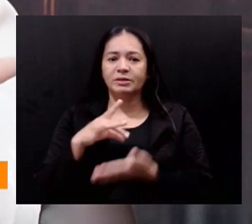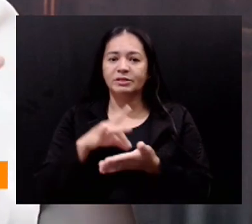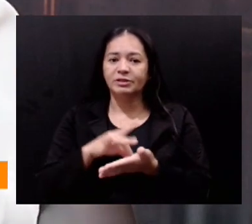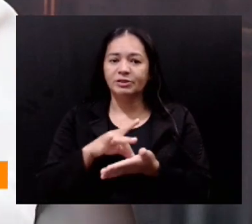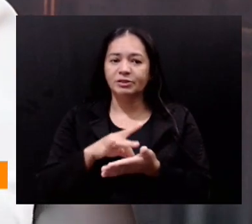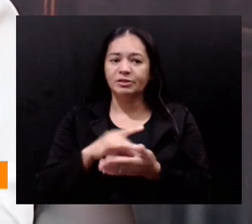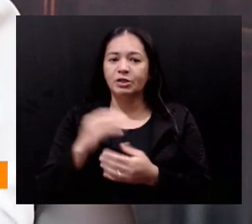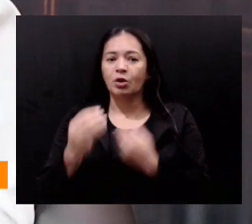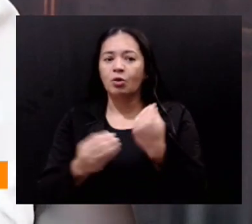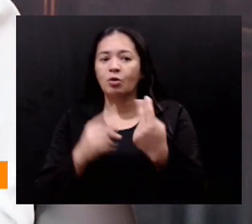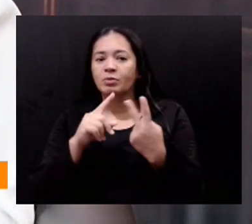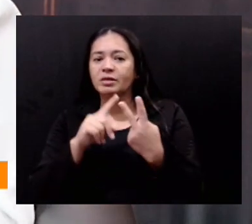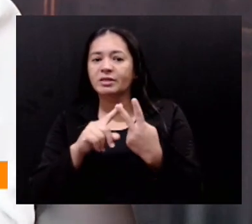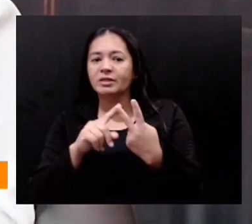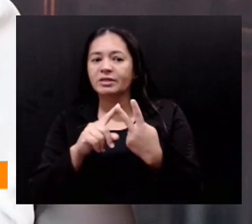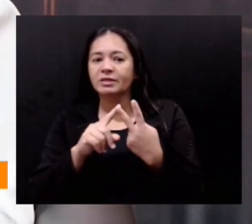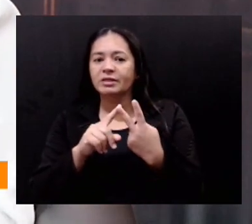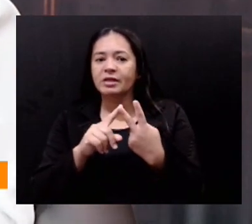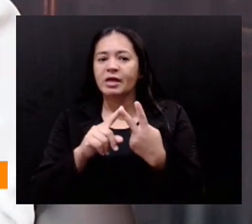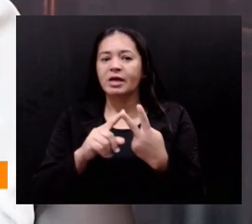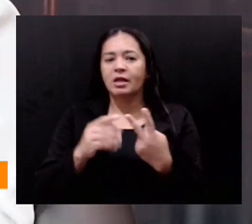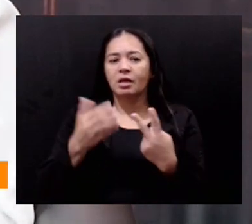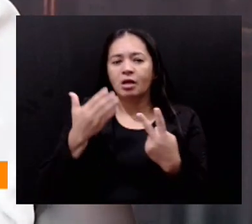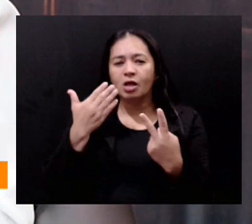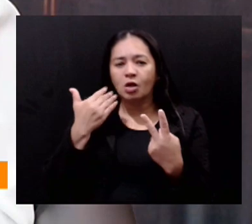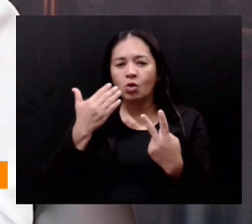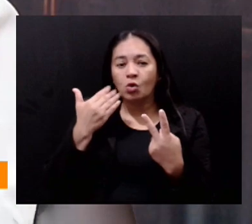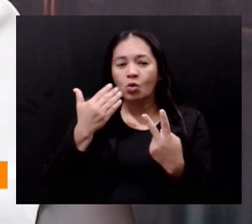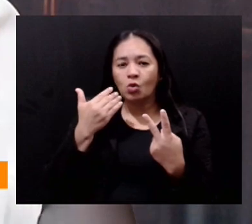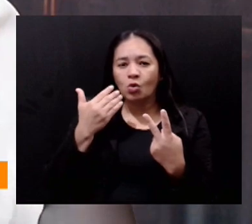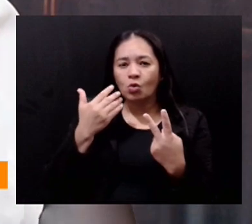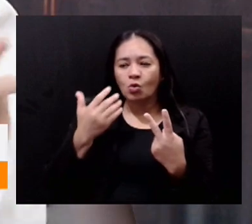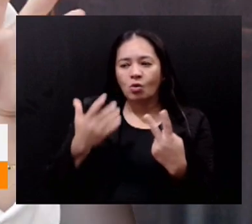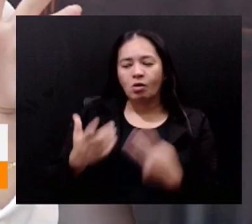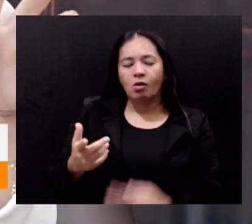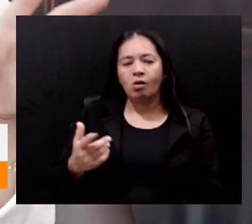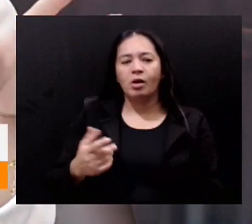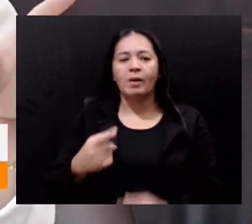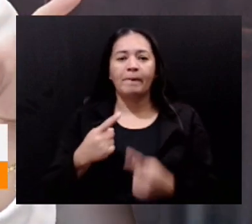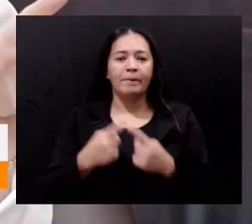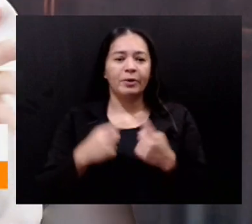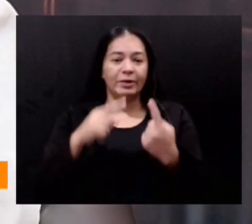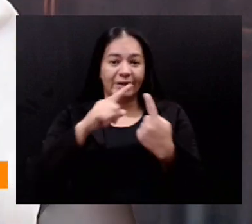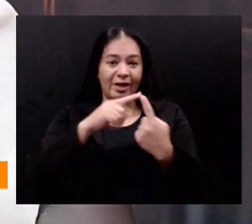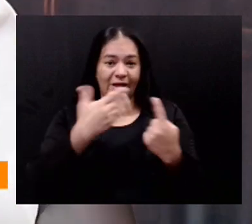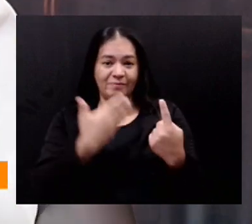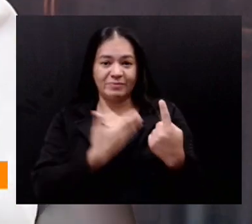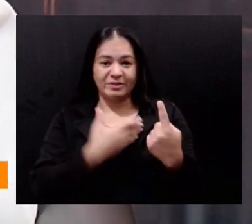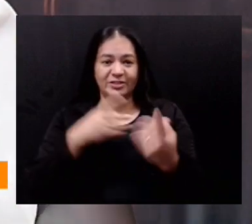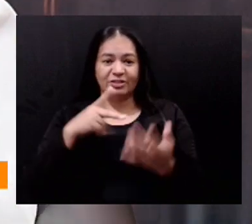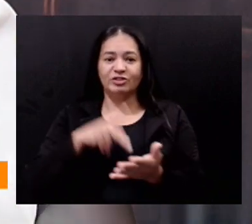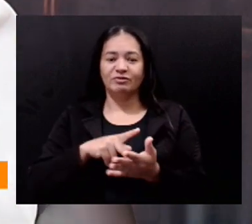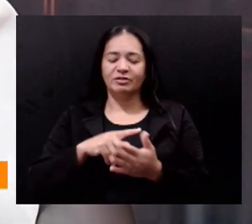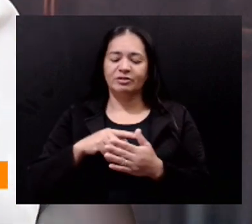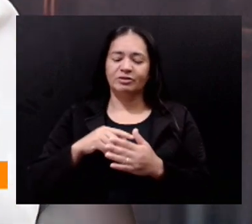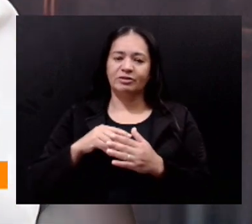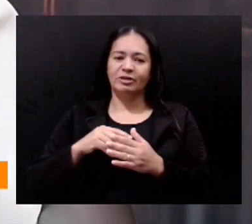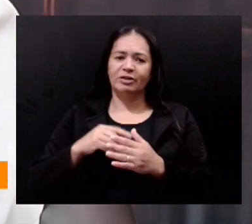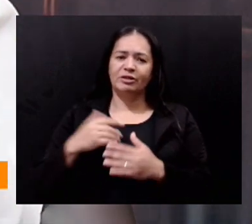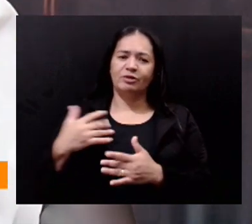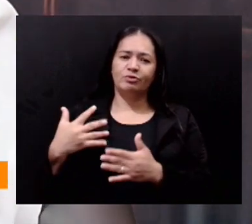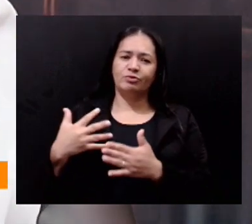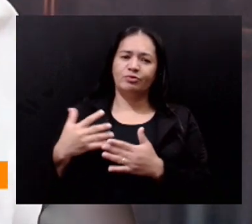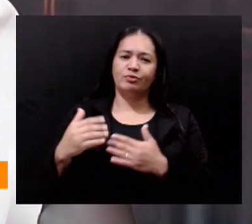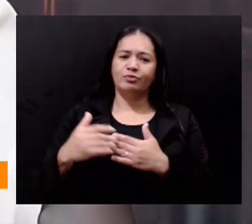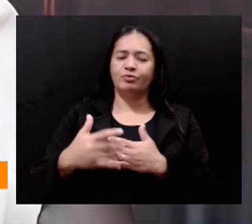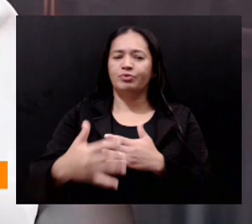por interesse, exato. né. A amizade verdadeira, ela costuma realmente durar, né. Quando é por interesse, pode